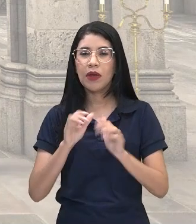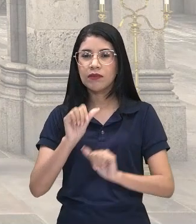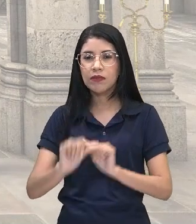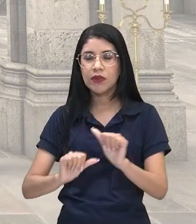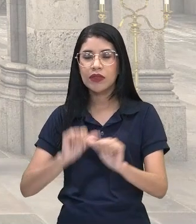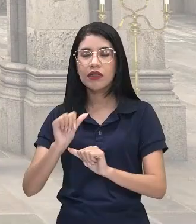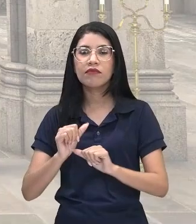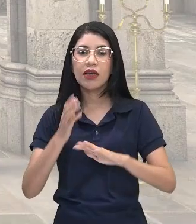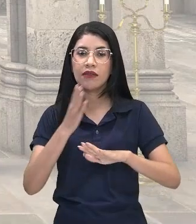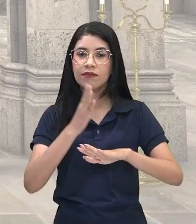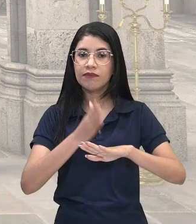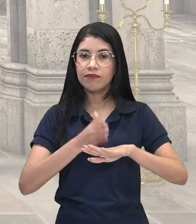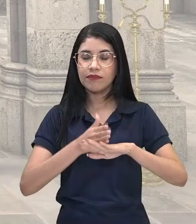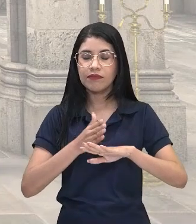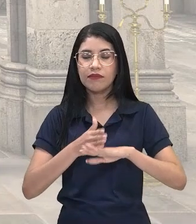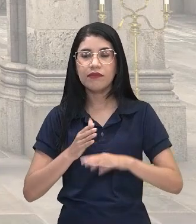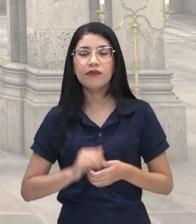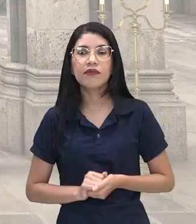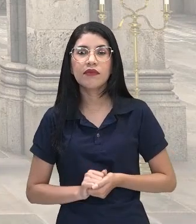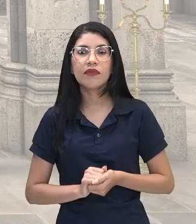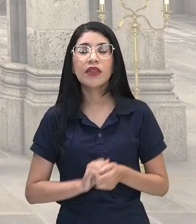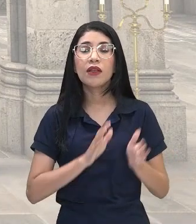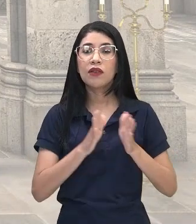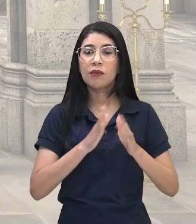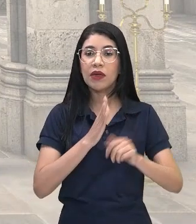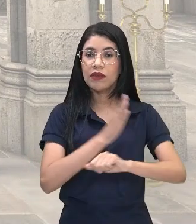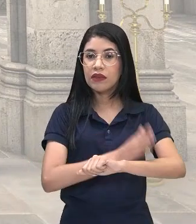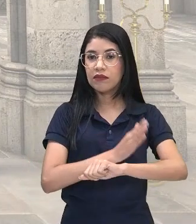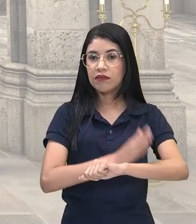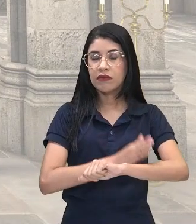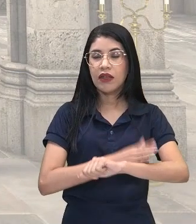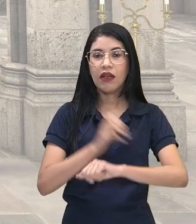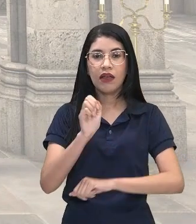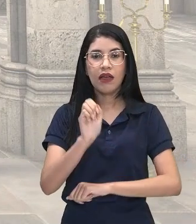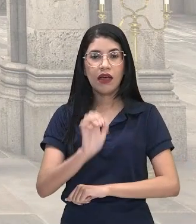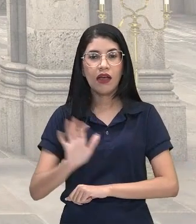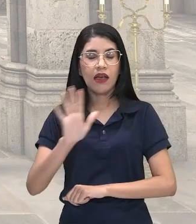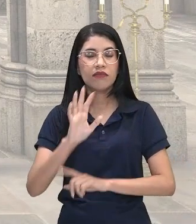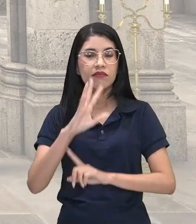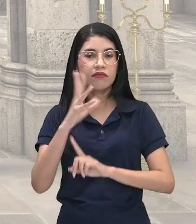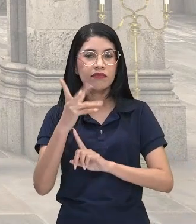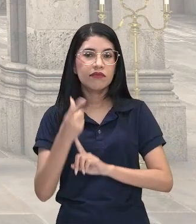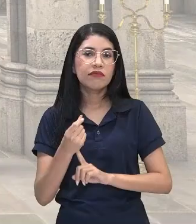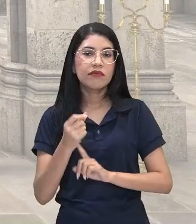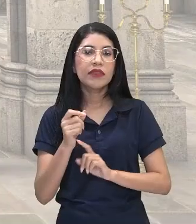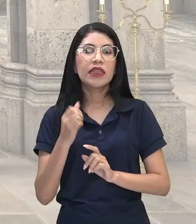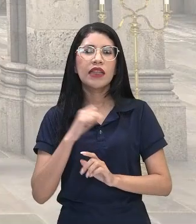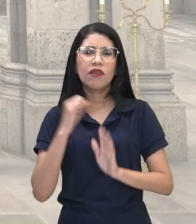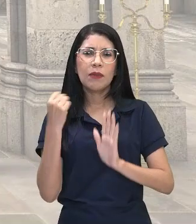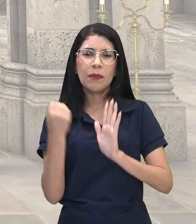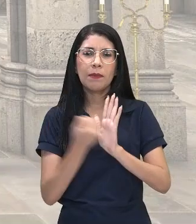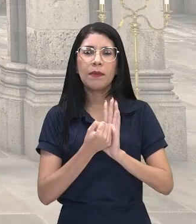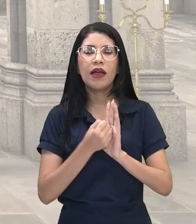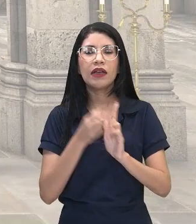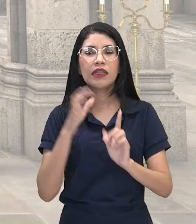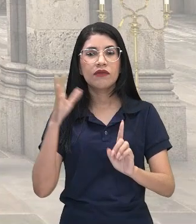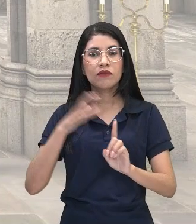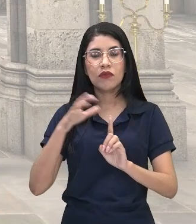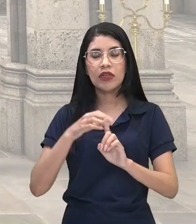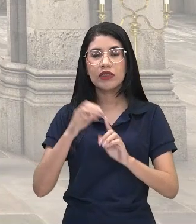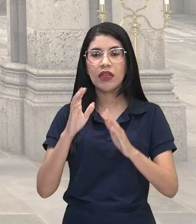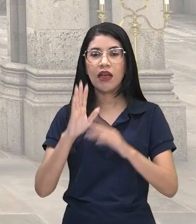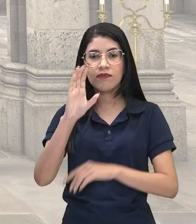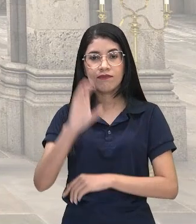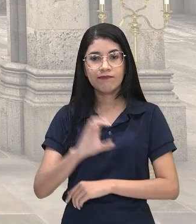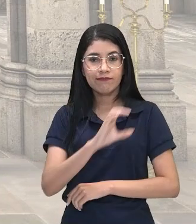Idade Moderna. Durante a Idade Média, a arte europeia foi marcada por uma forte influência da Igreja Católica.